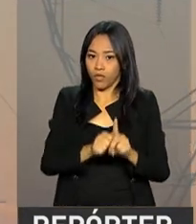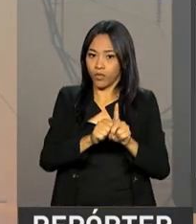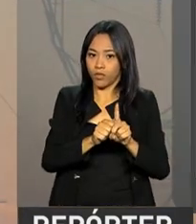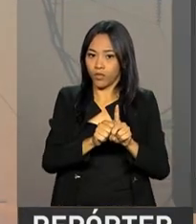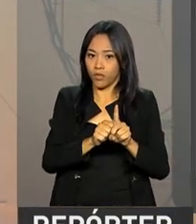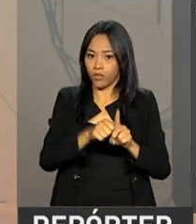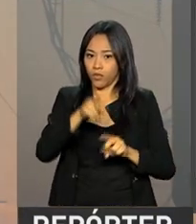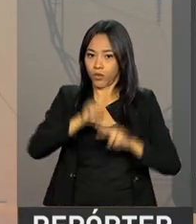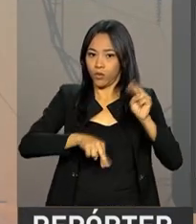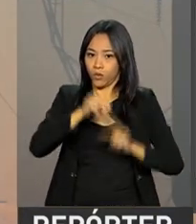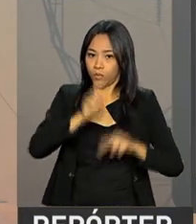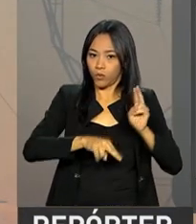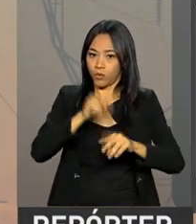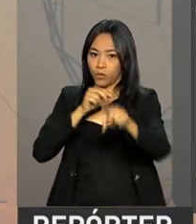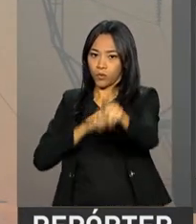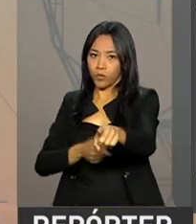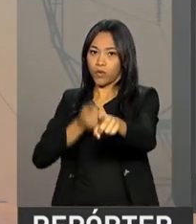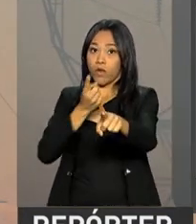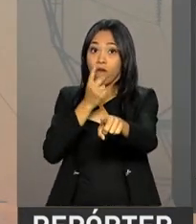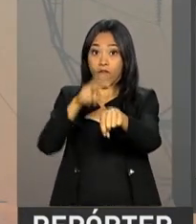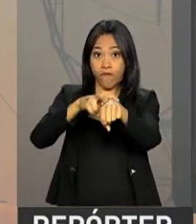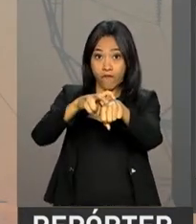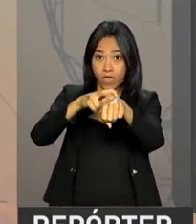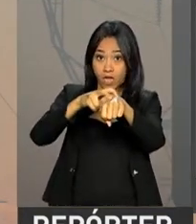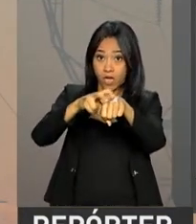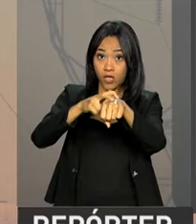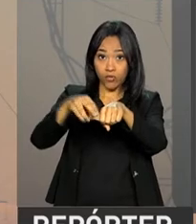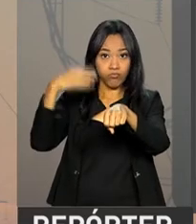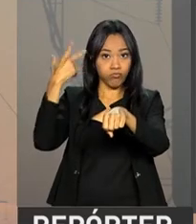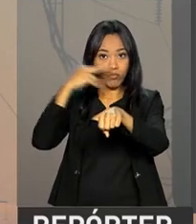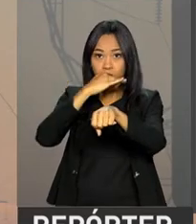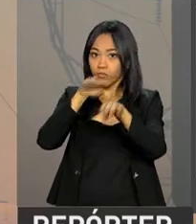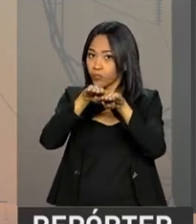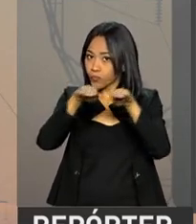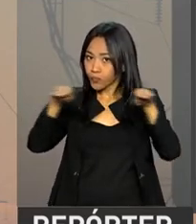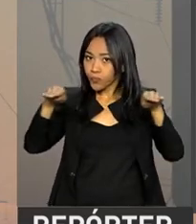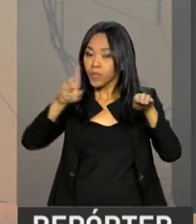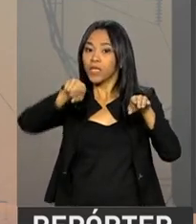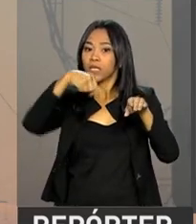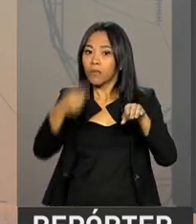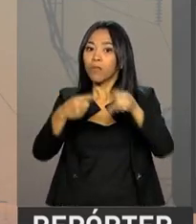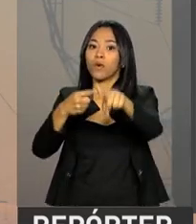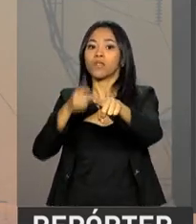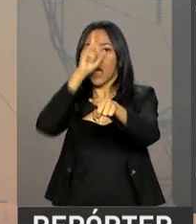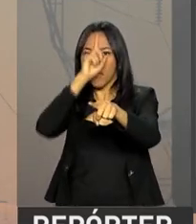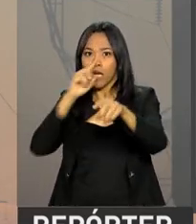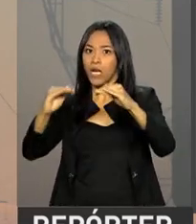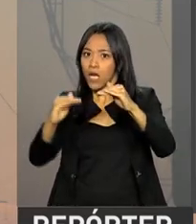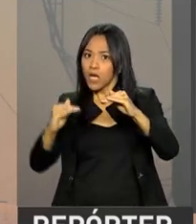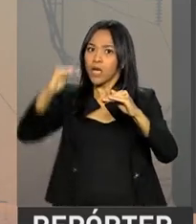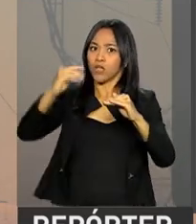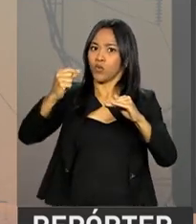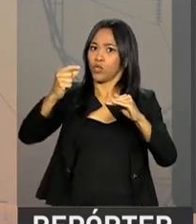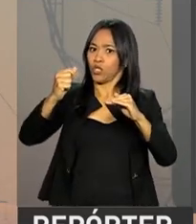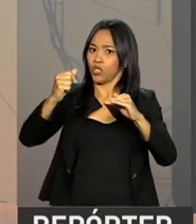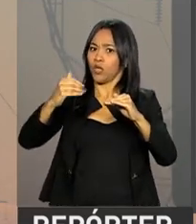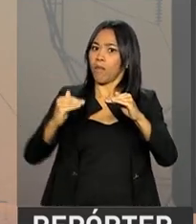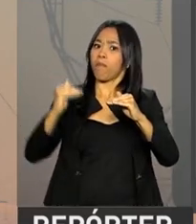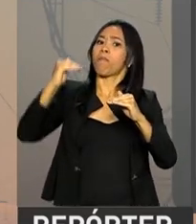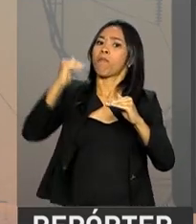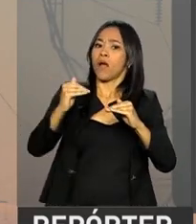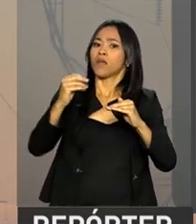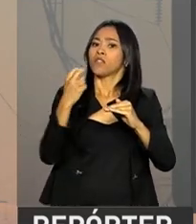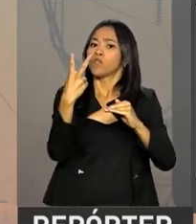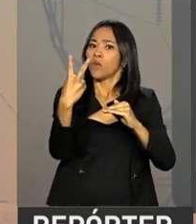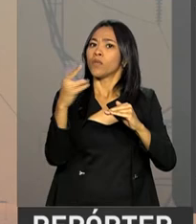tarifária verde que não têm adicional em julho mudou para amarela que tem custo extra de 2 reais a cada 100